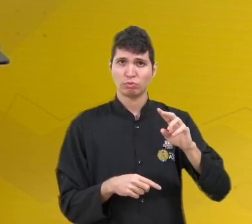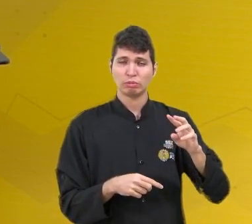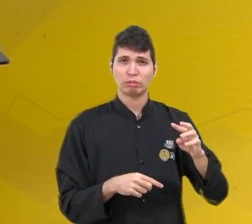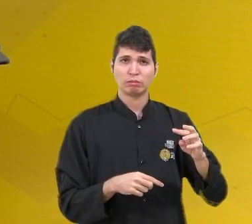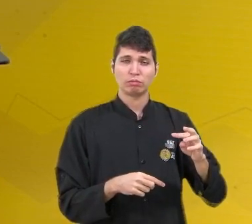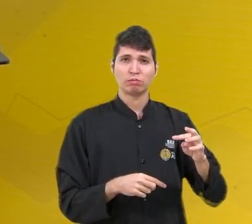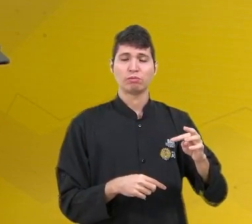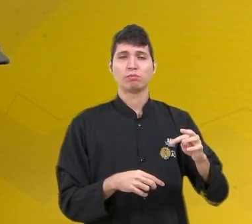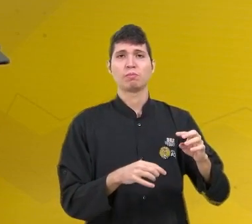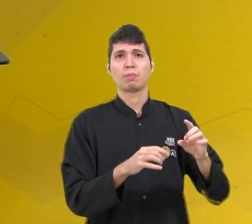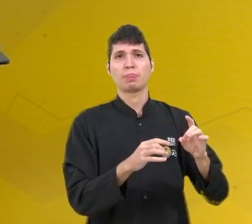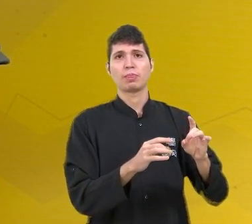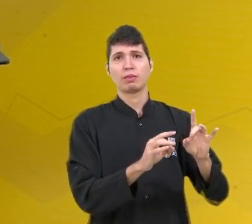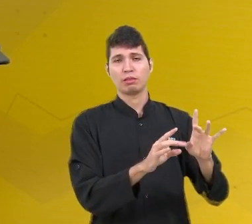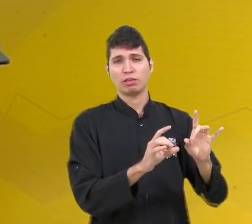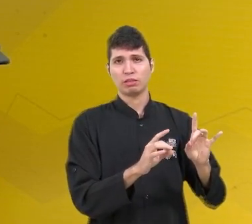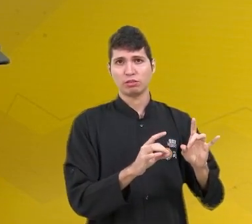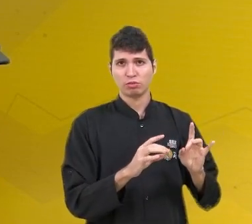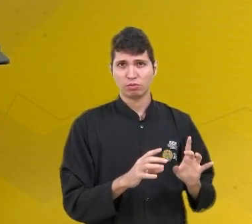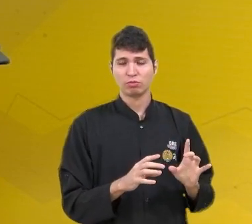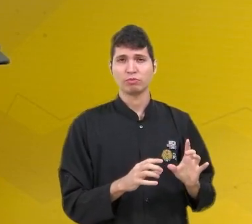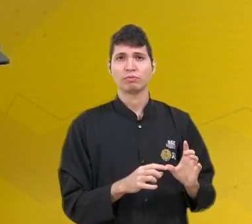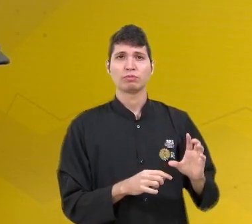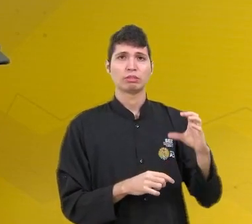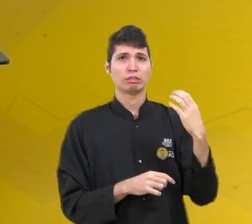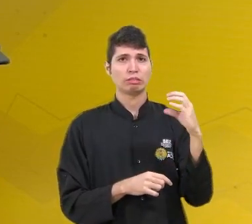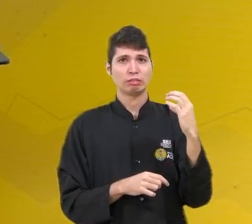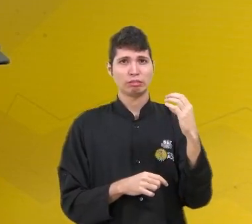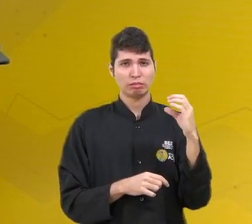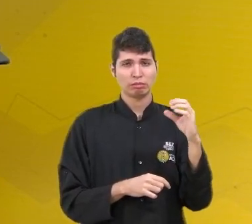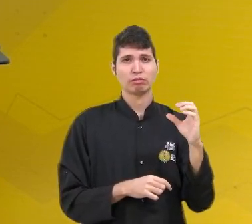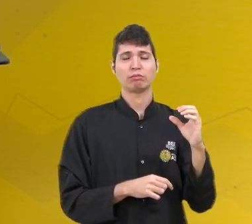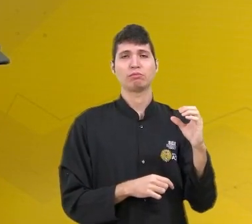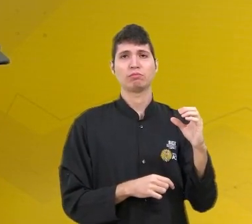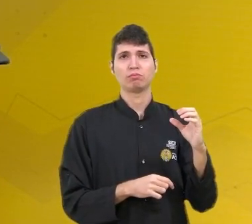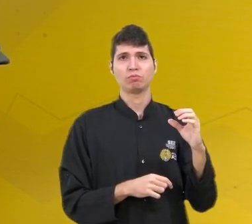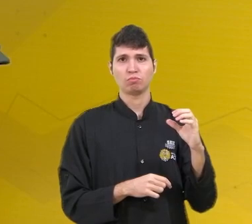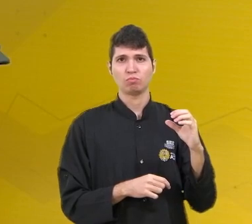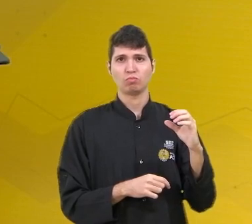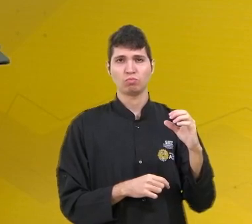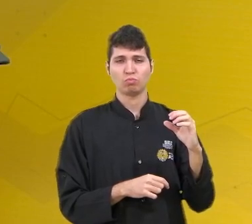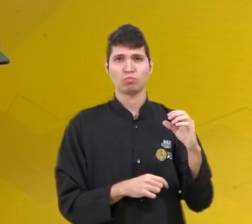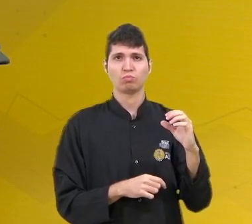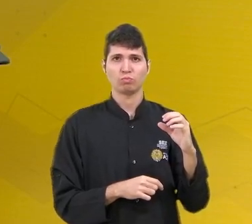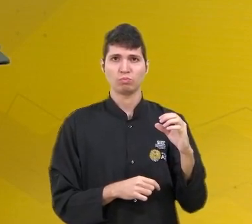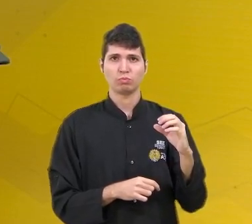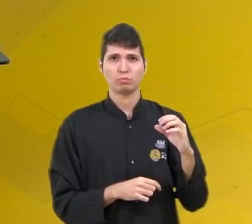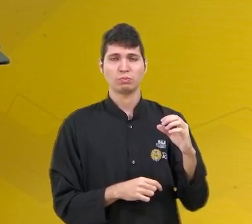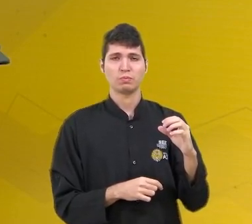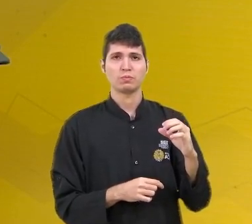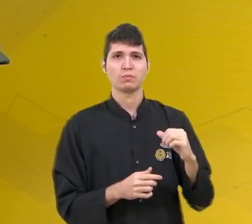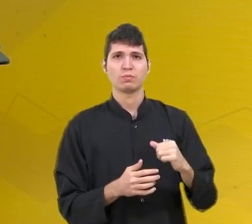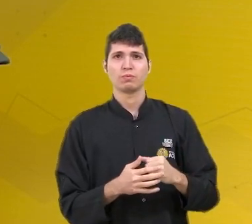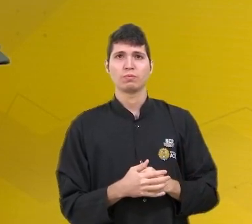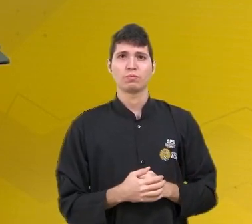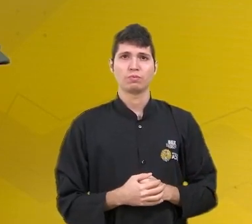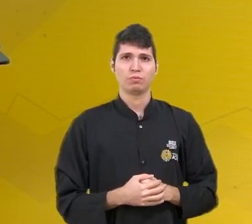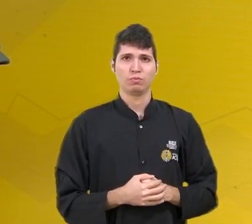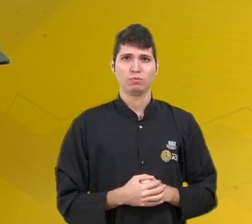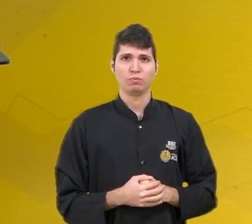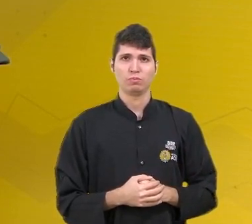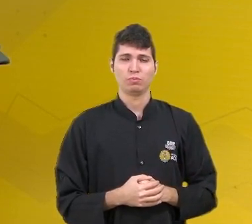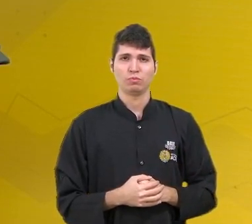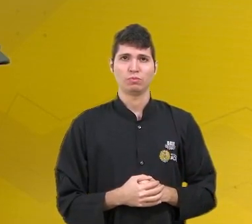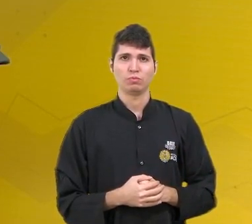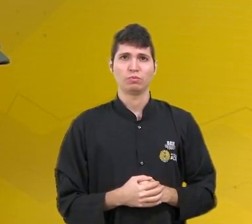informacional. São as palavras-chave quando se fala da regionalização dos 4 Brasis de Milton Santos. E o que significa?